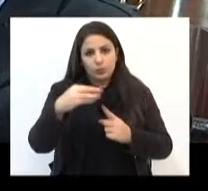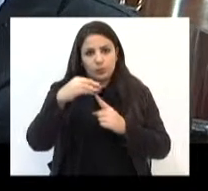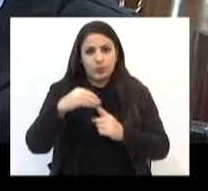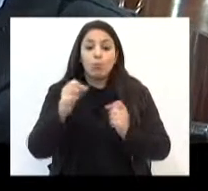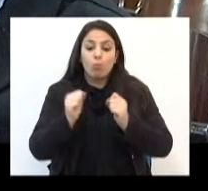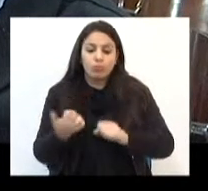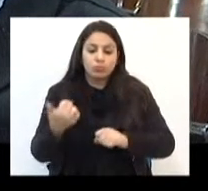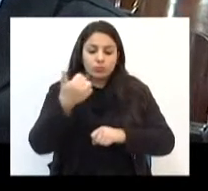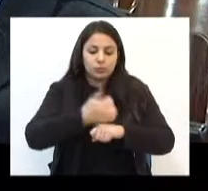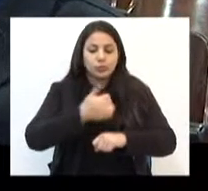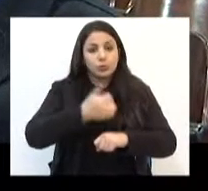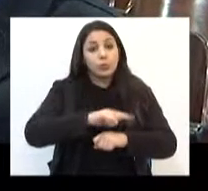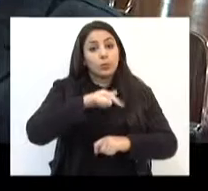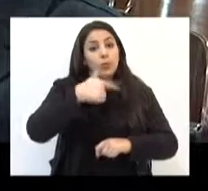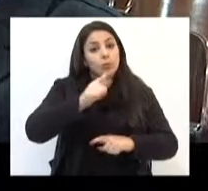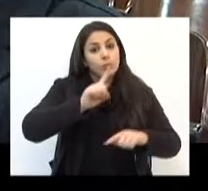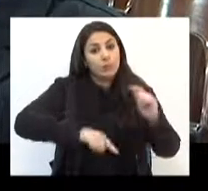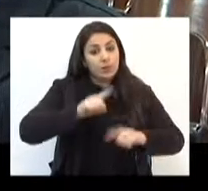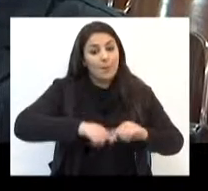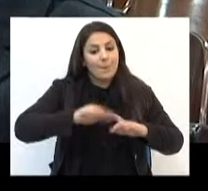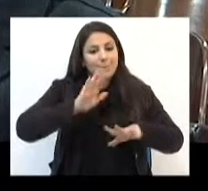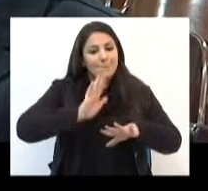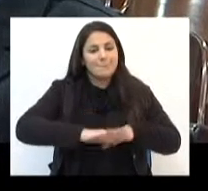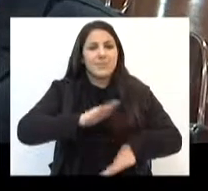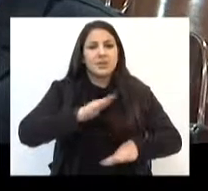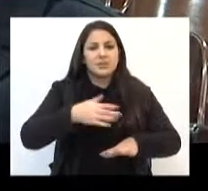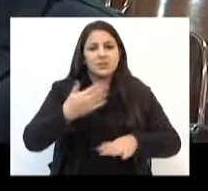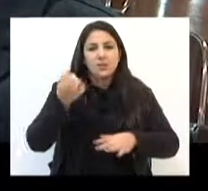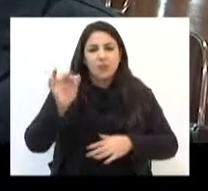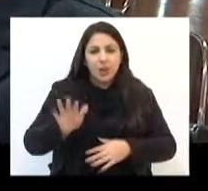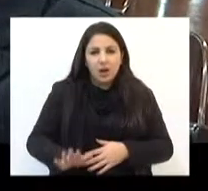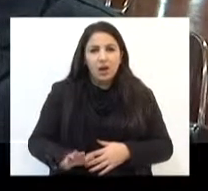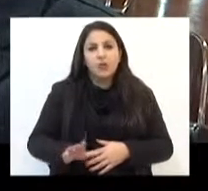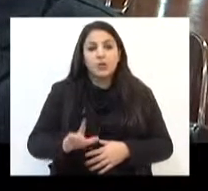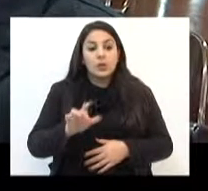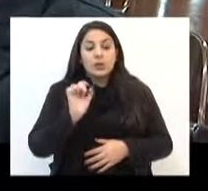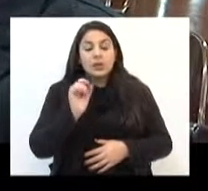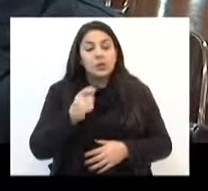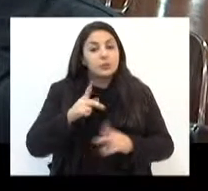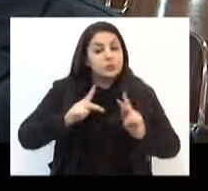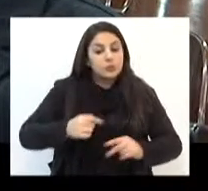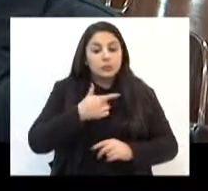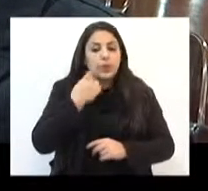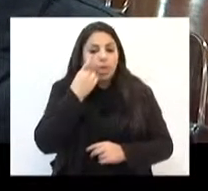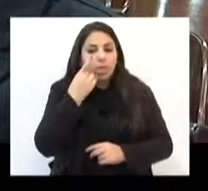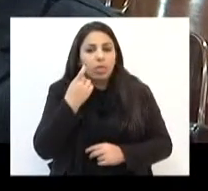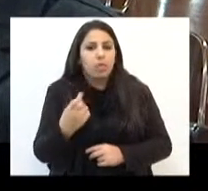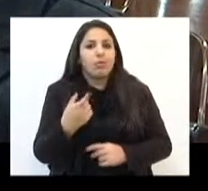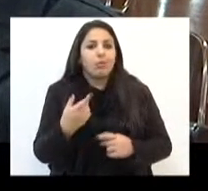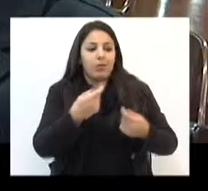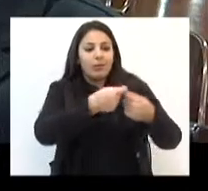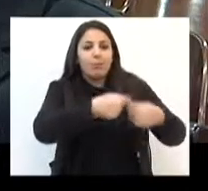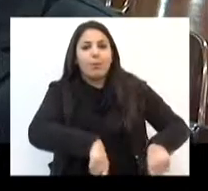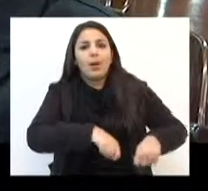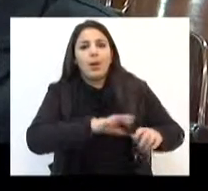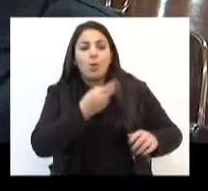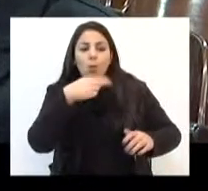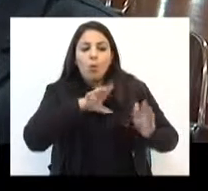centímetros. Eu fui buscar informações a respeito desse material. É um material, ele tem um valor muito caro,